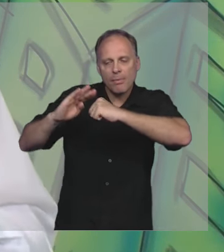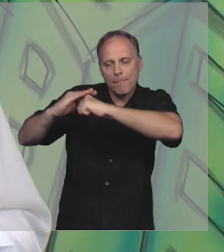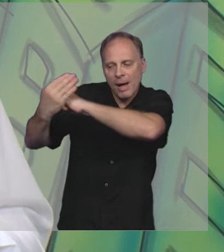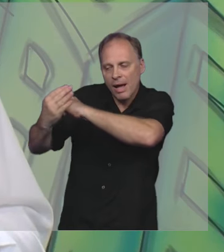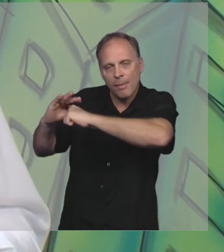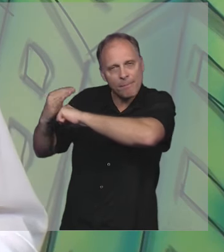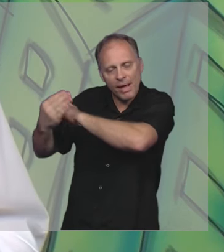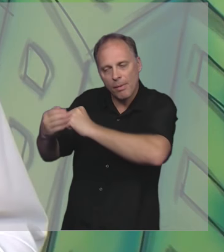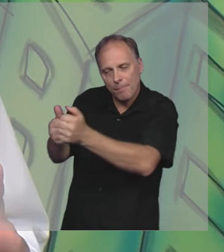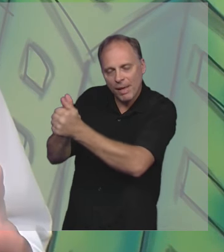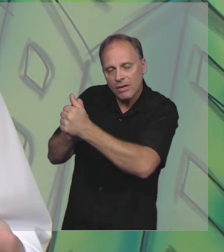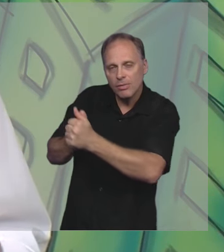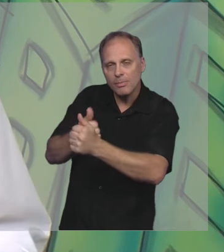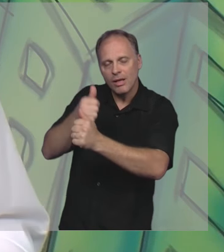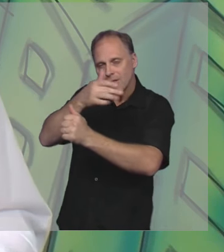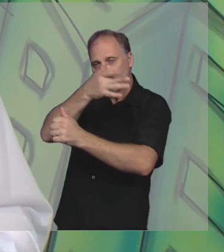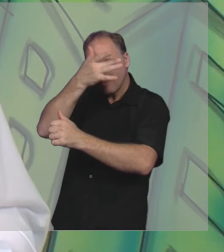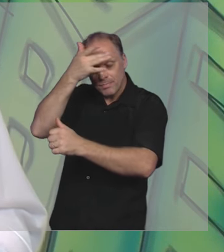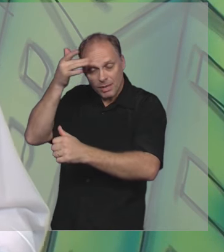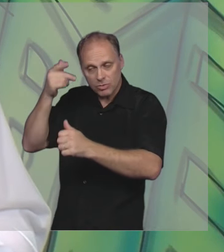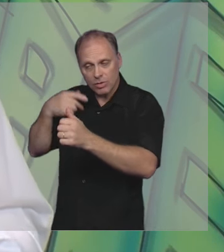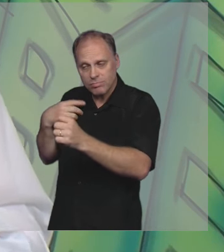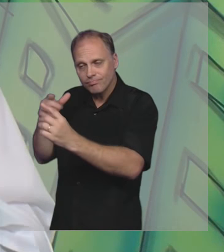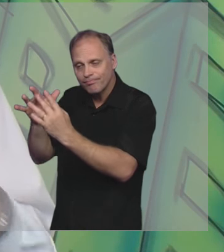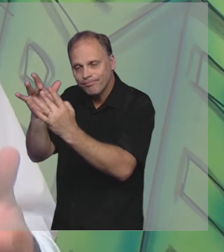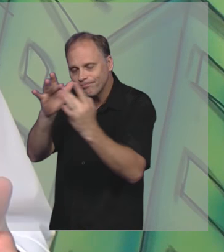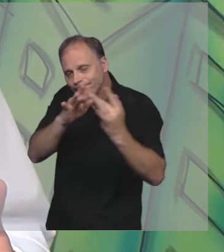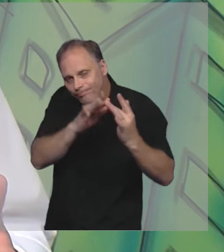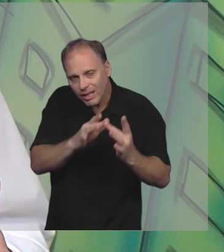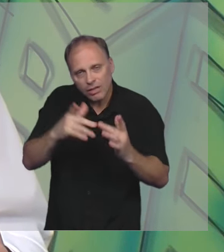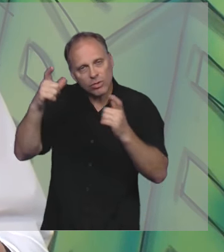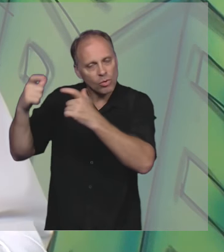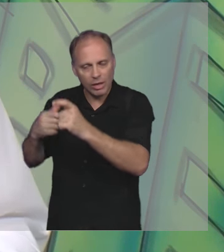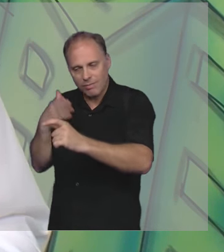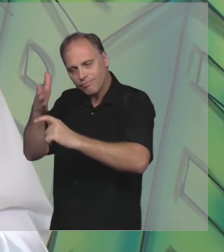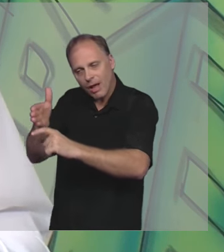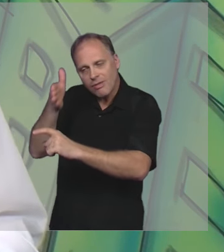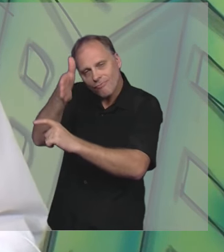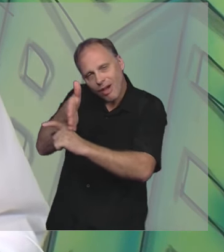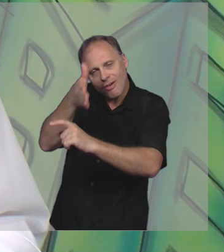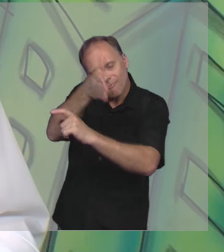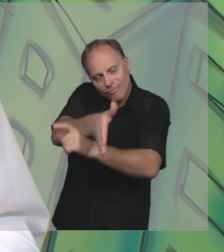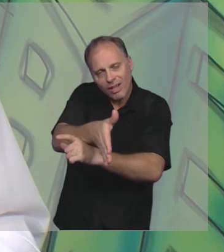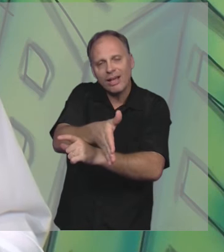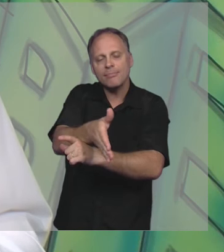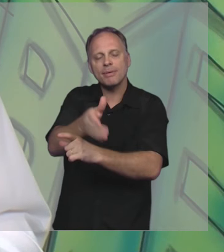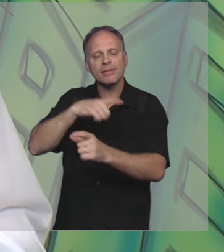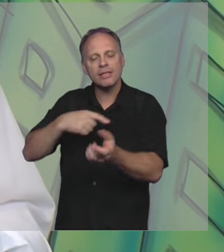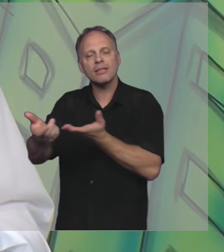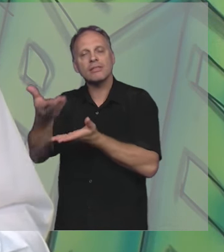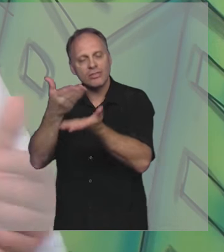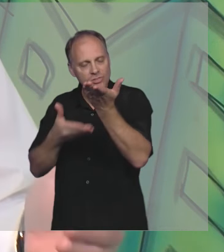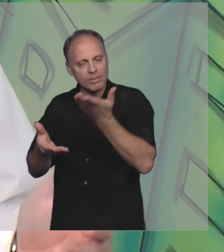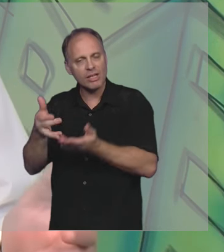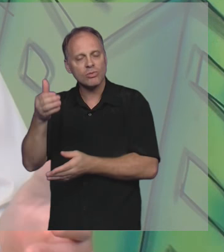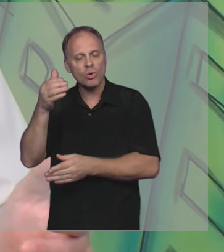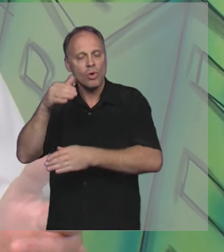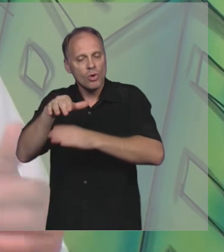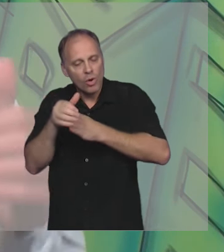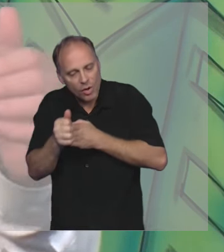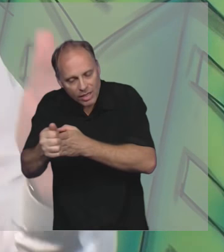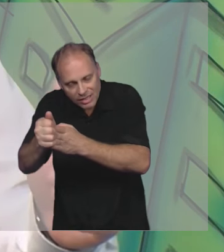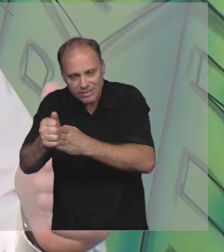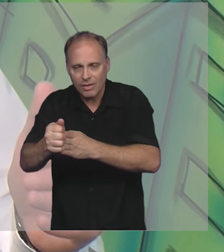para favorecer o usuário, que ele vá até esses postos de saúde, até essas unidades de saúde e não